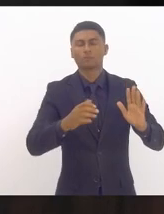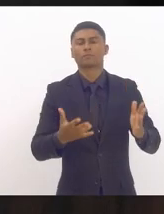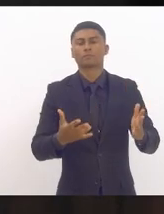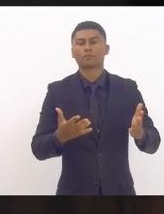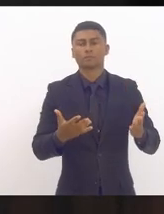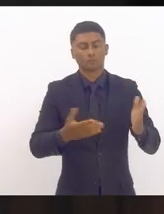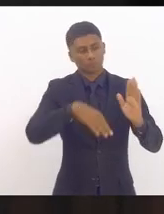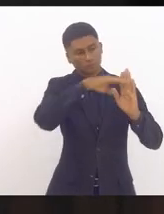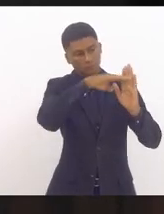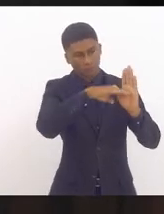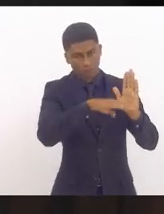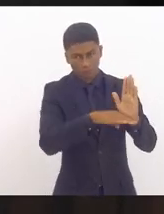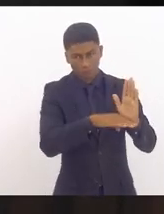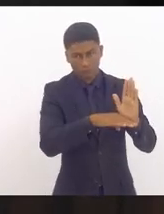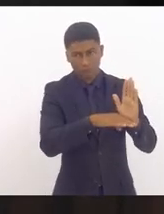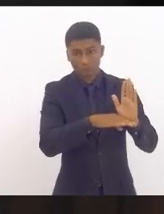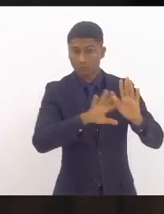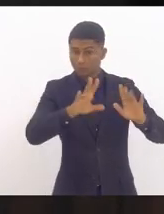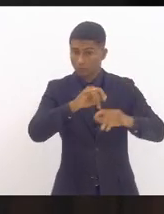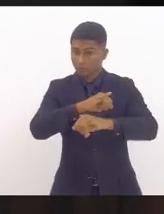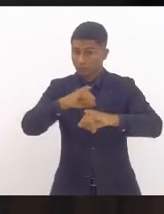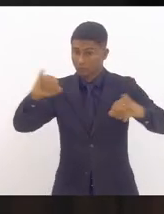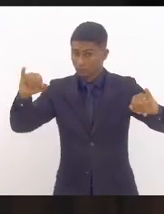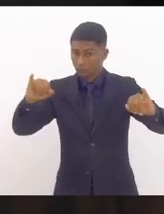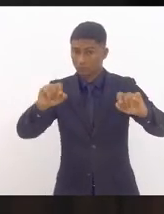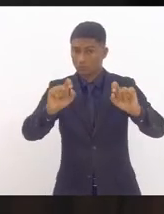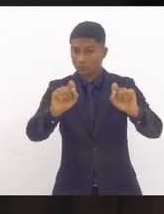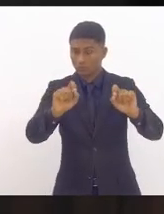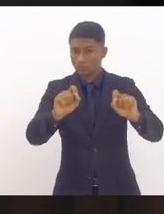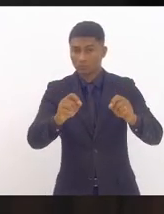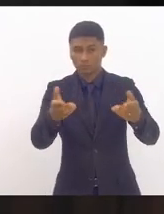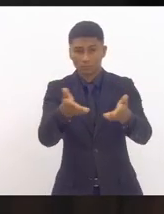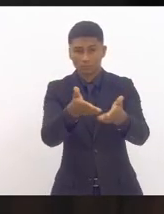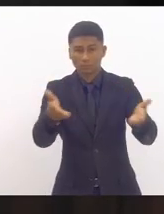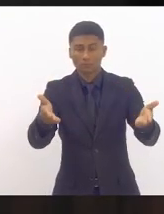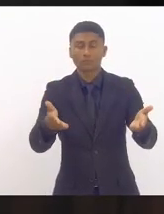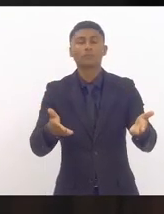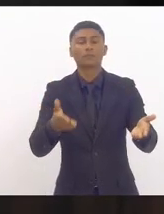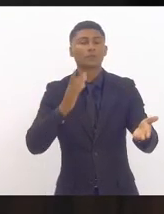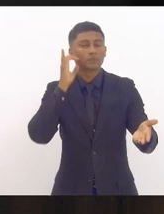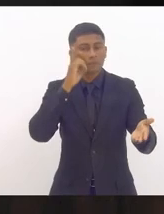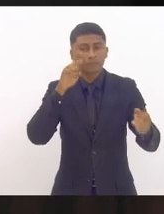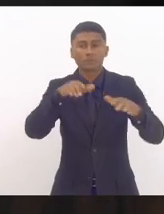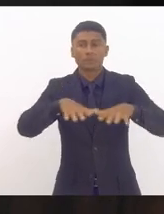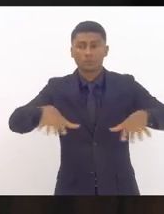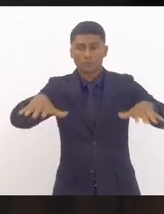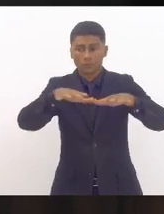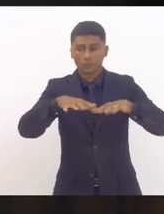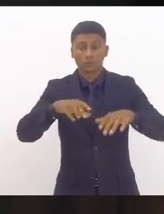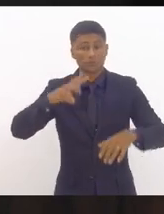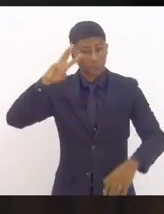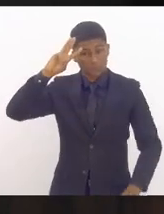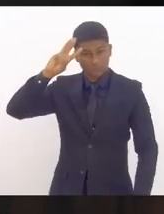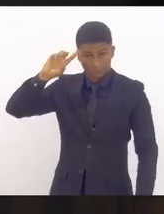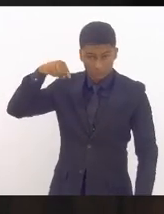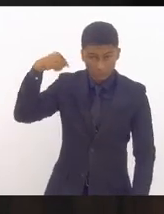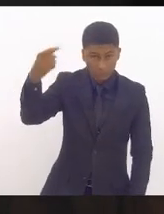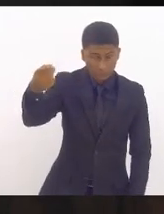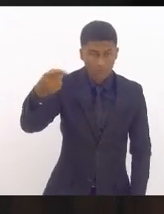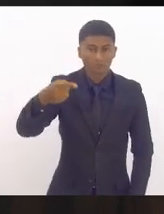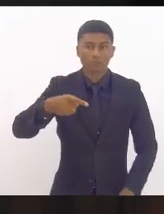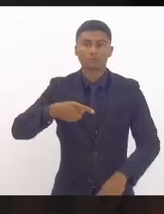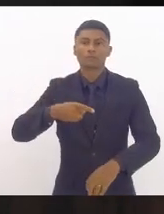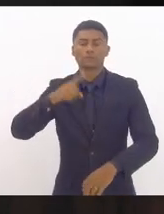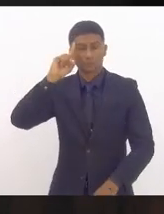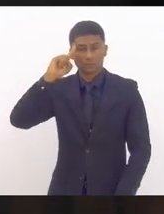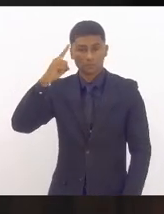na ordem do dia. A presidência chama a atenção, senhoras parlamentares, senhores parlamentares, que na próxima terça-feira,